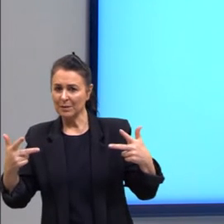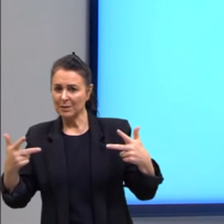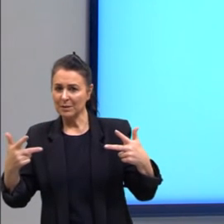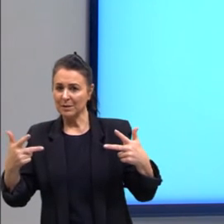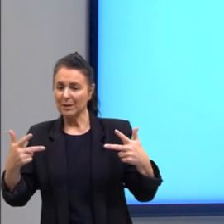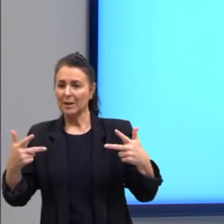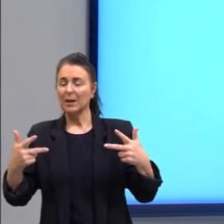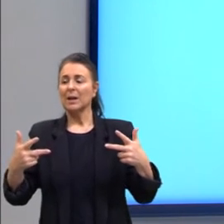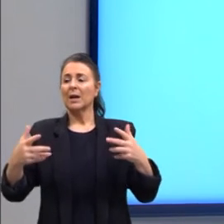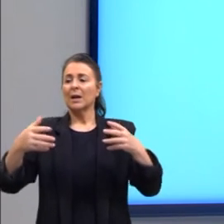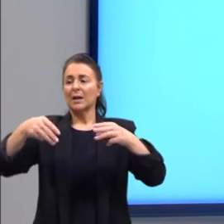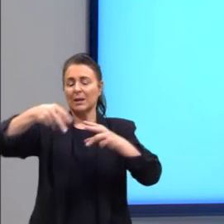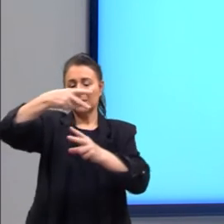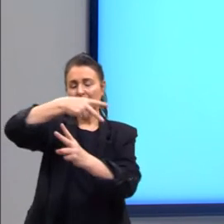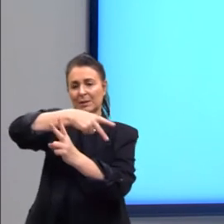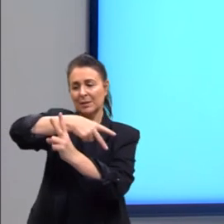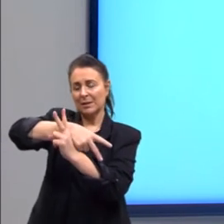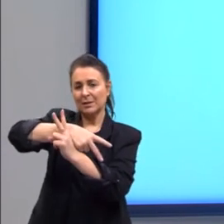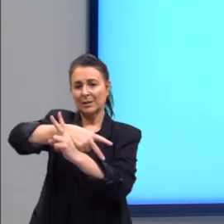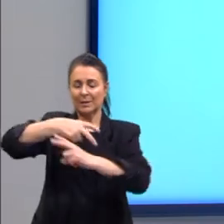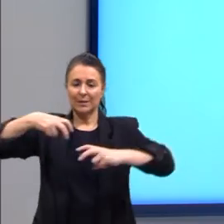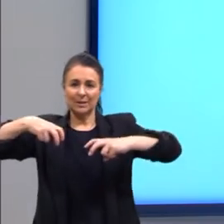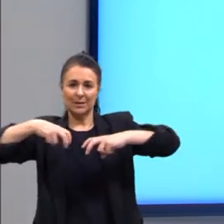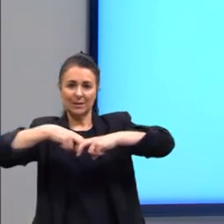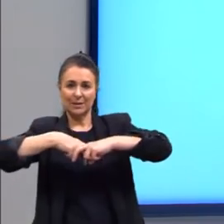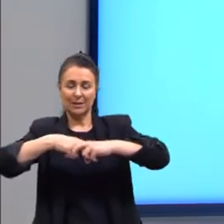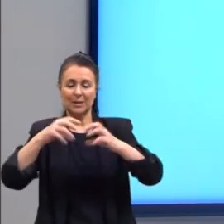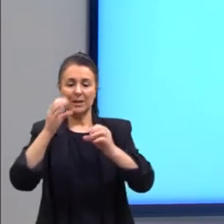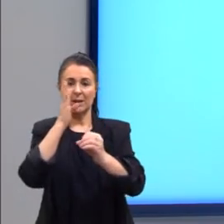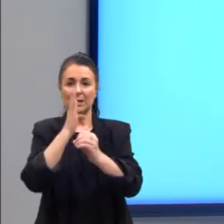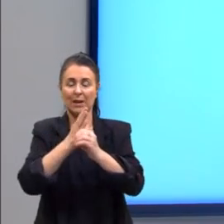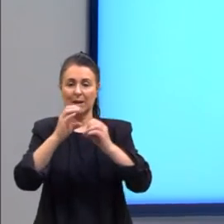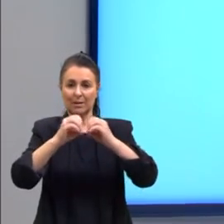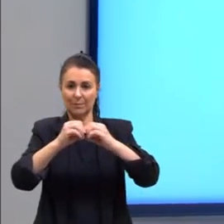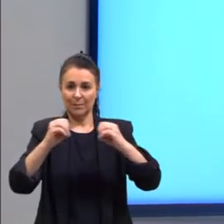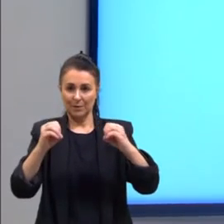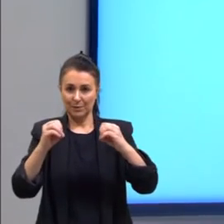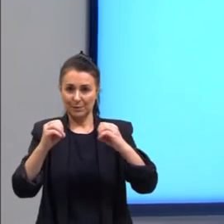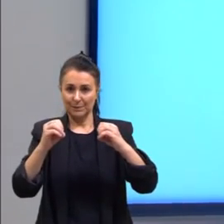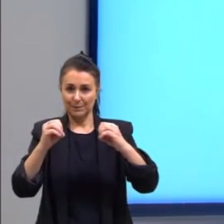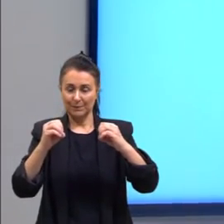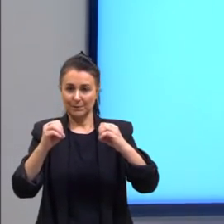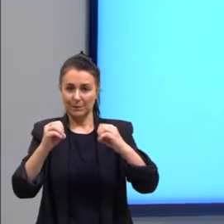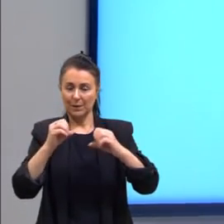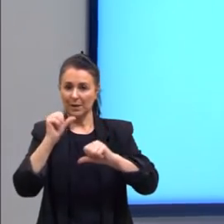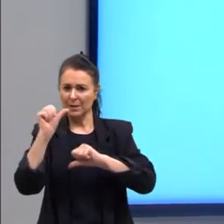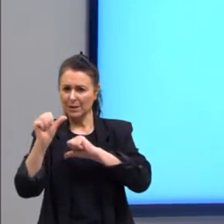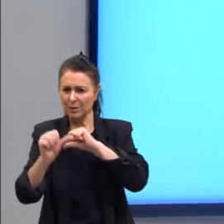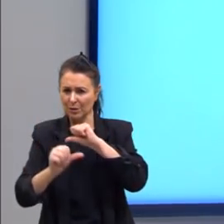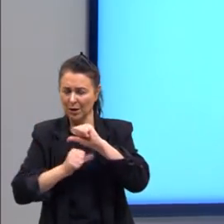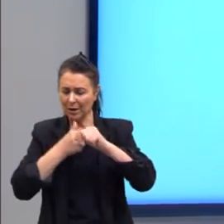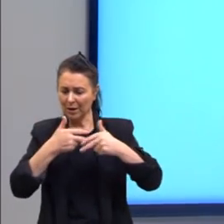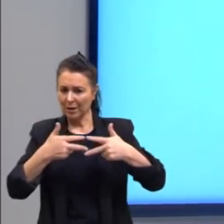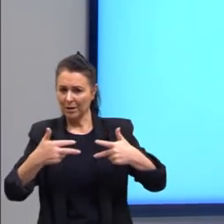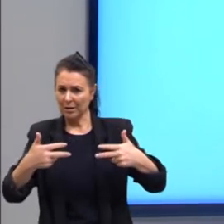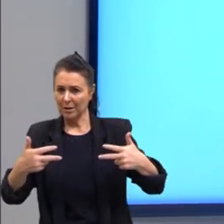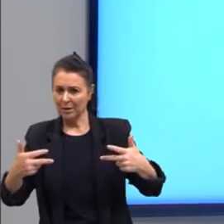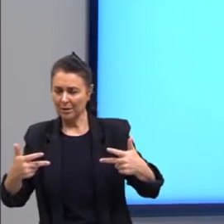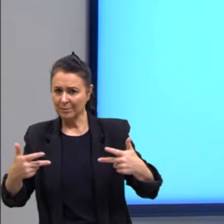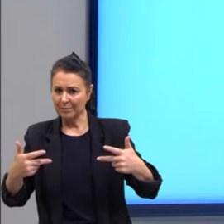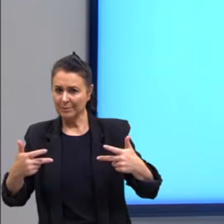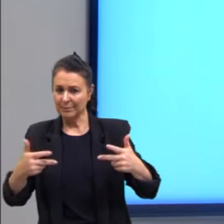cromátides não irmãs na meiose e essa troca de segmentos é